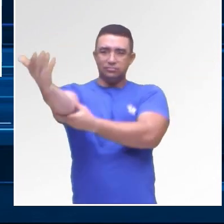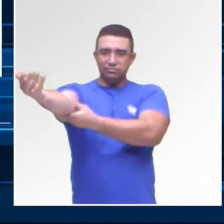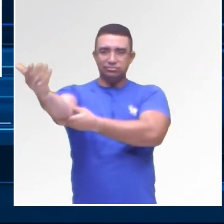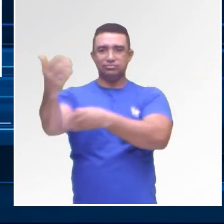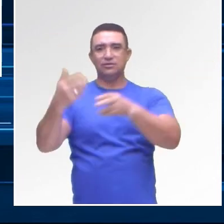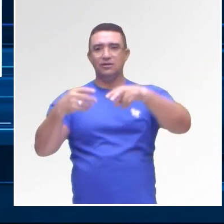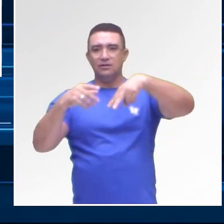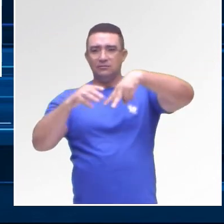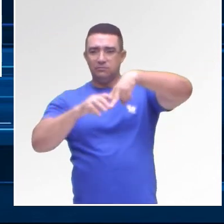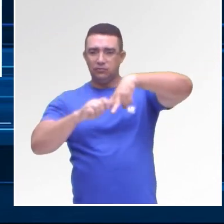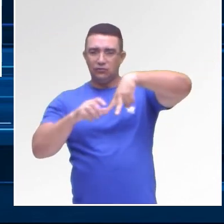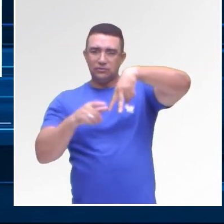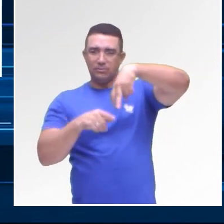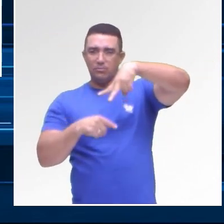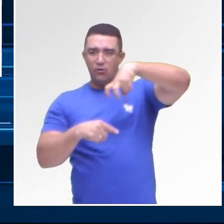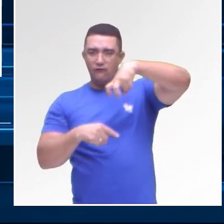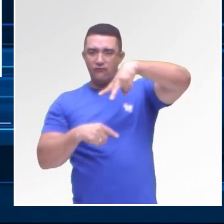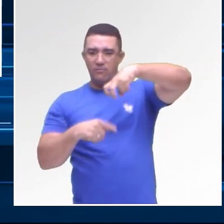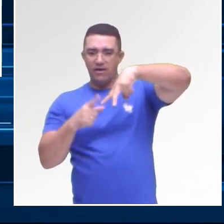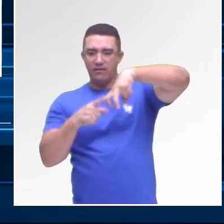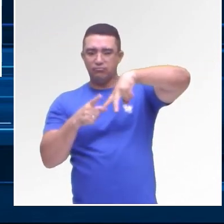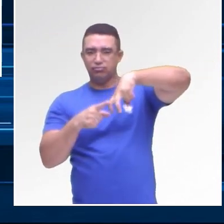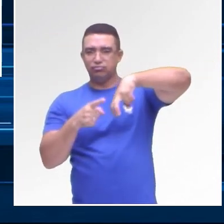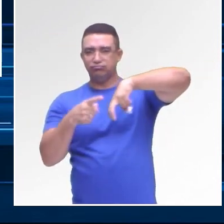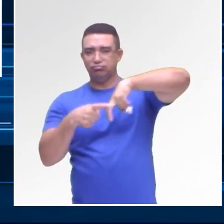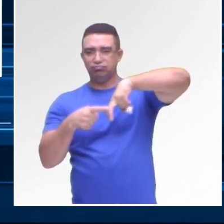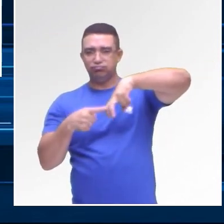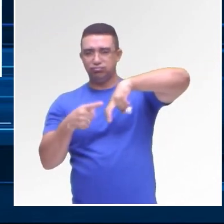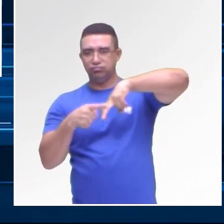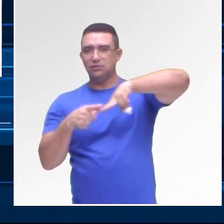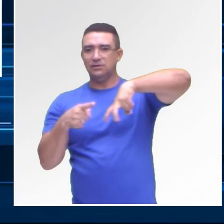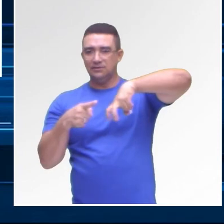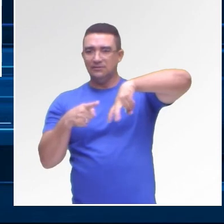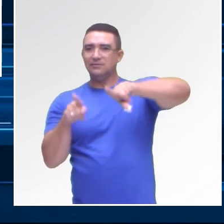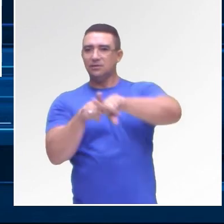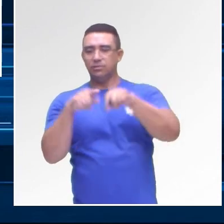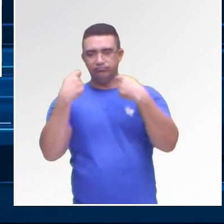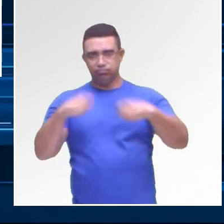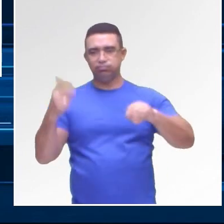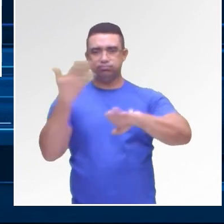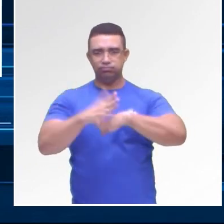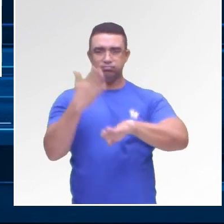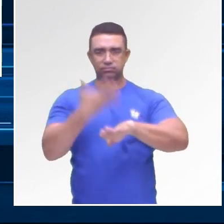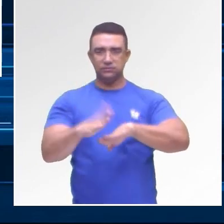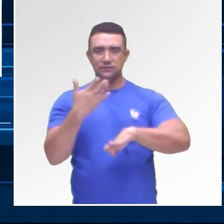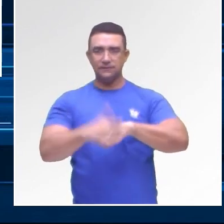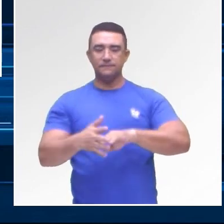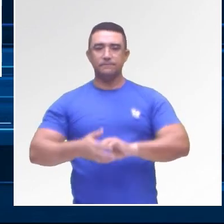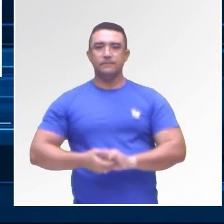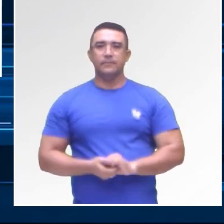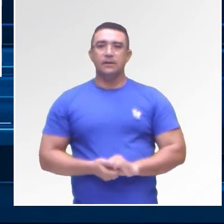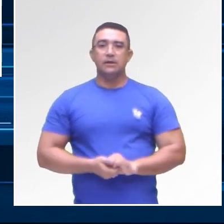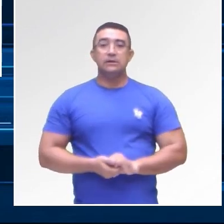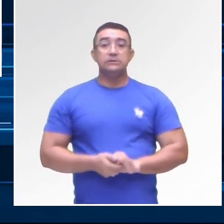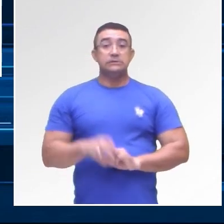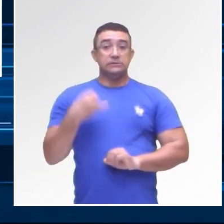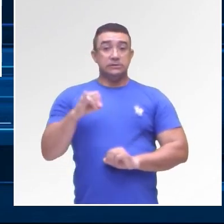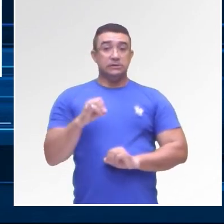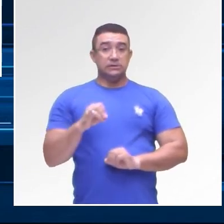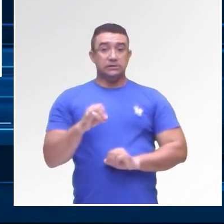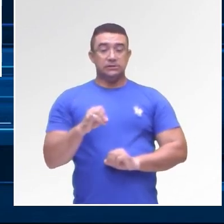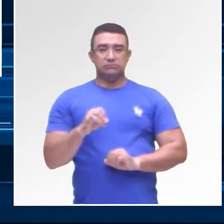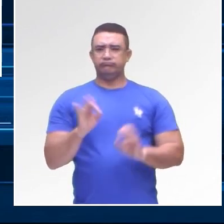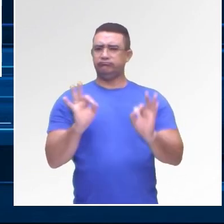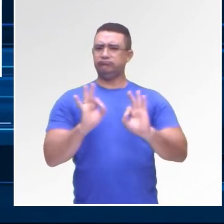ampliar aí os seus movimentos. Outro malefício de não se fazer exercício físico é a hipotrofia